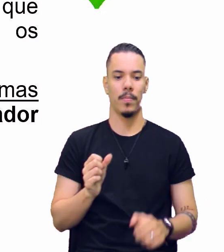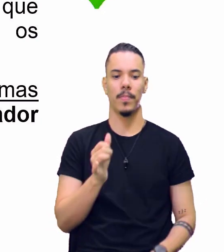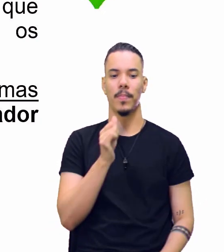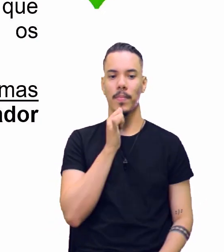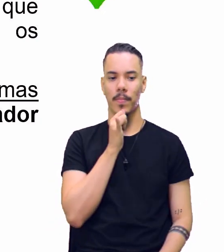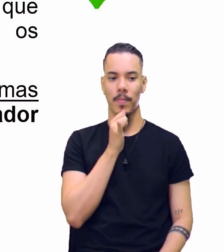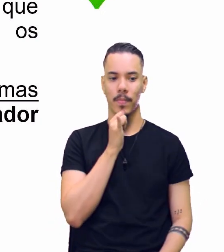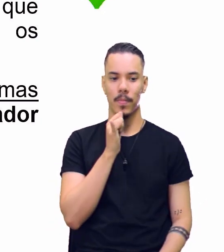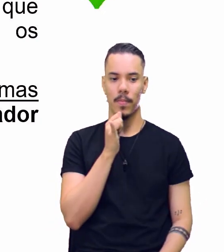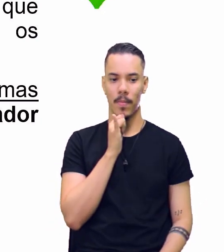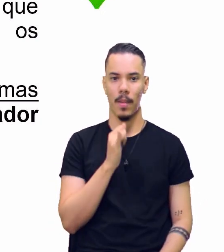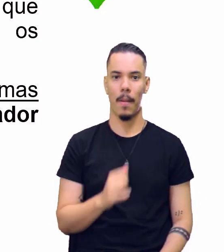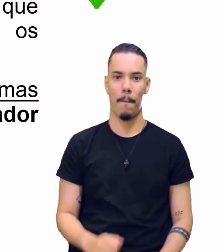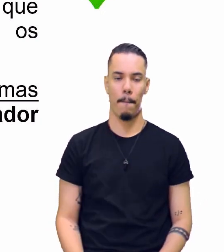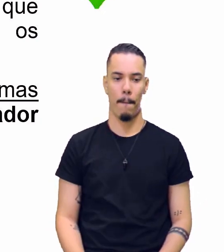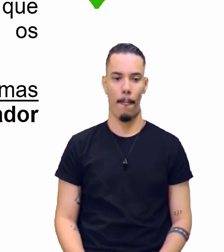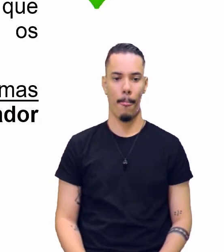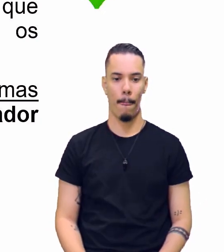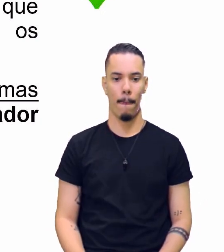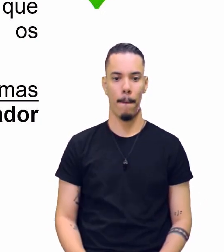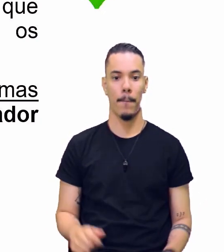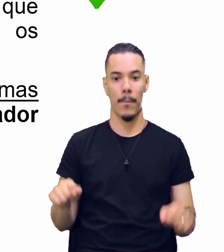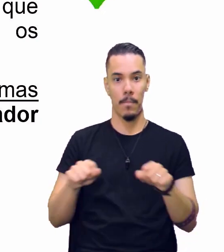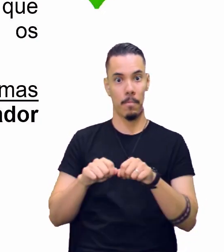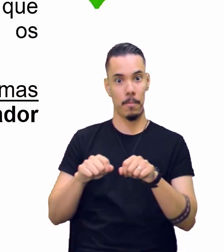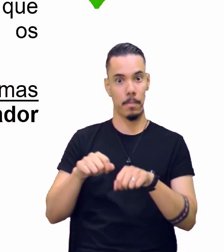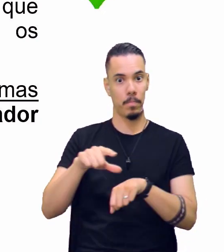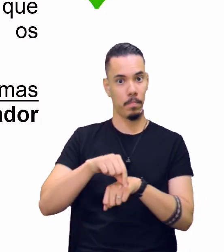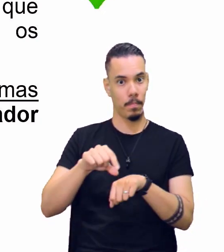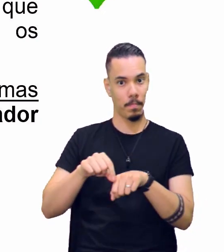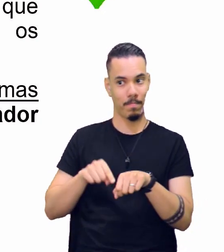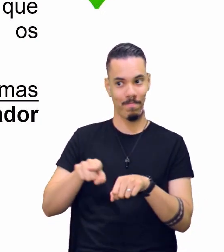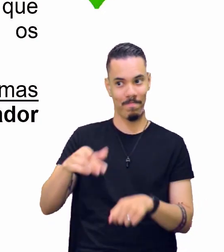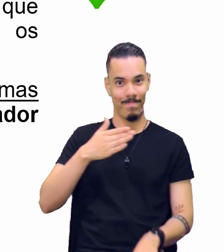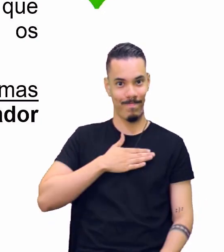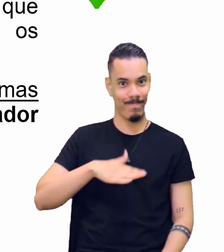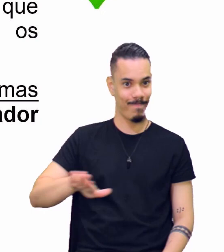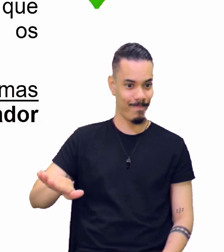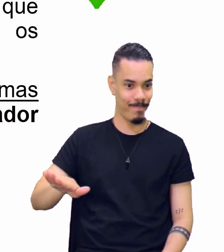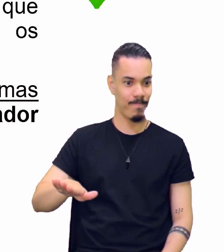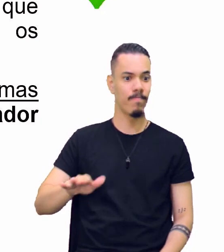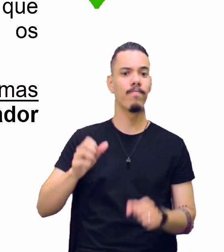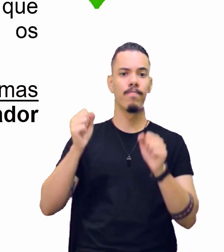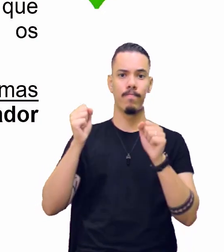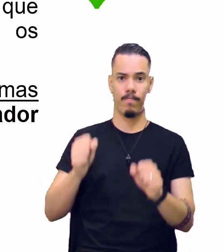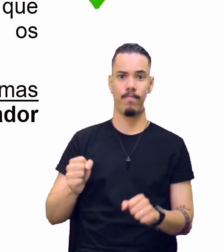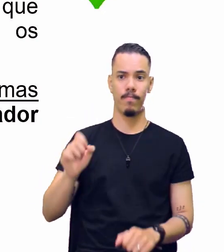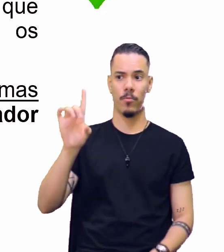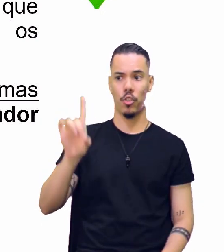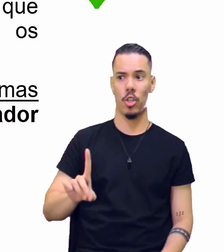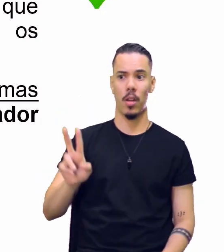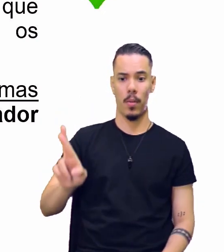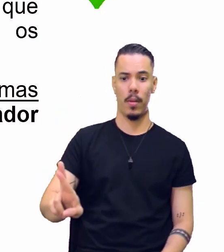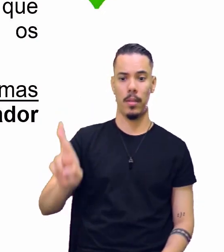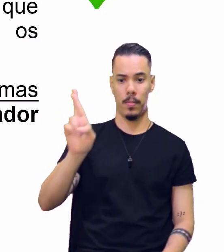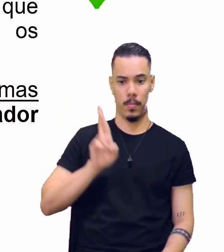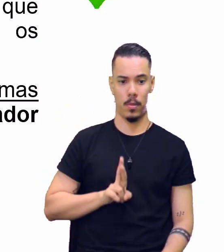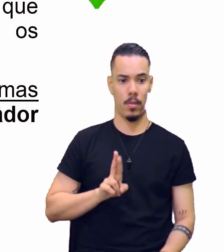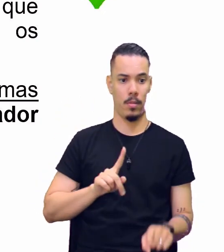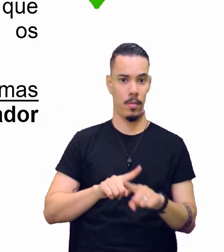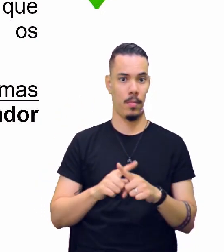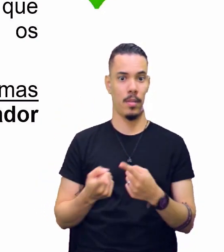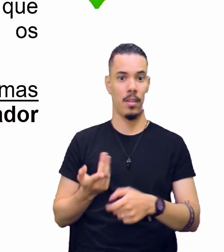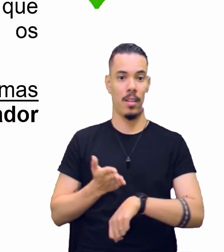sentiu, fez um argumento que não gostou, então pode ter direito à réplica também, mas isso aí tem que